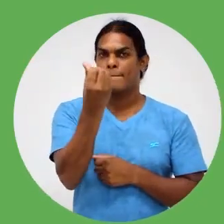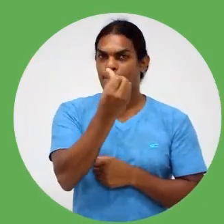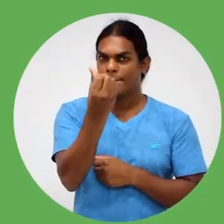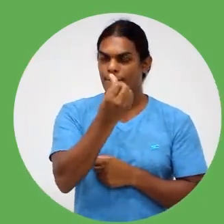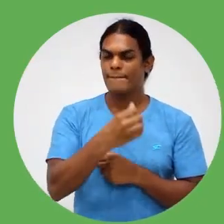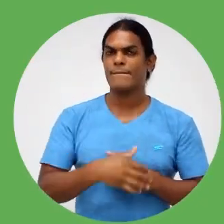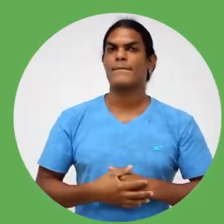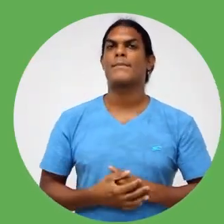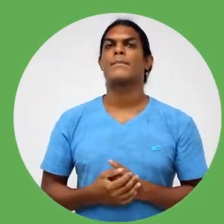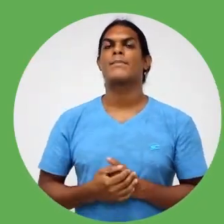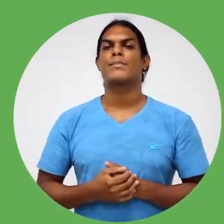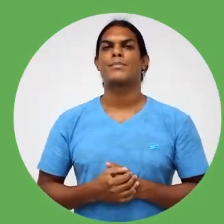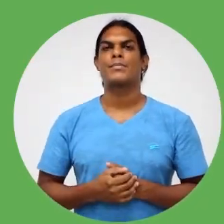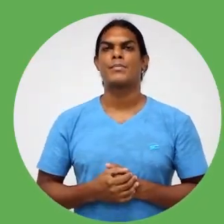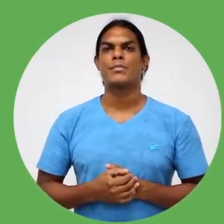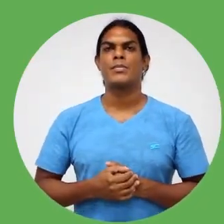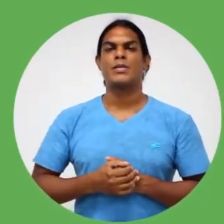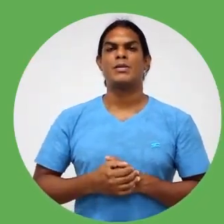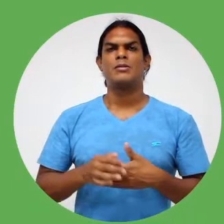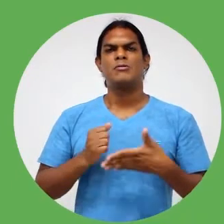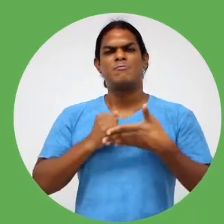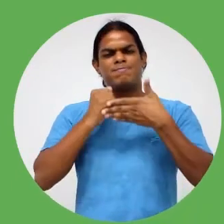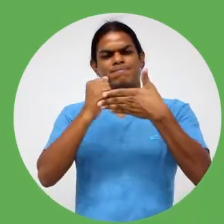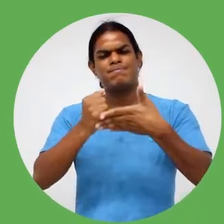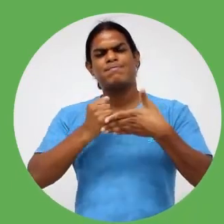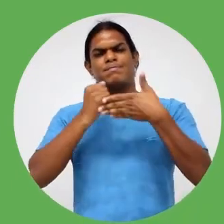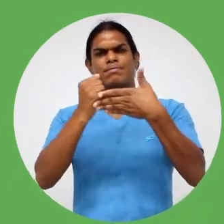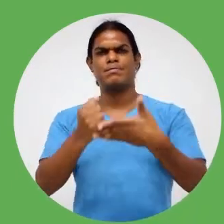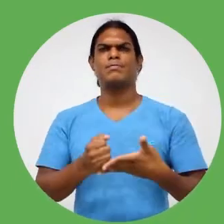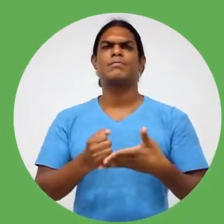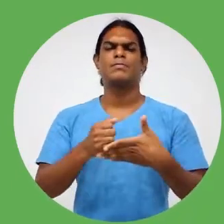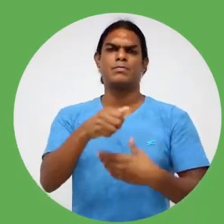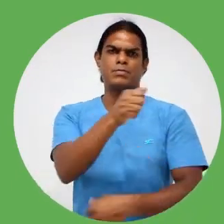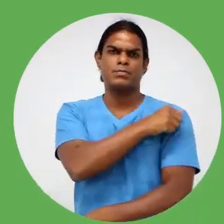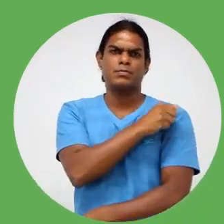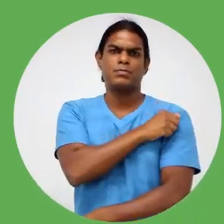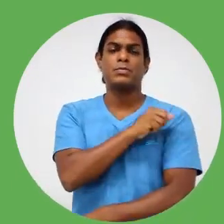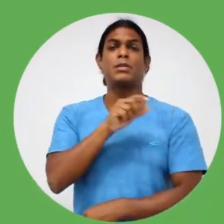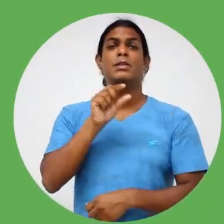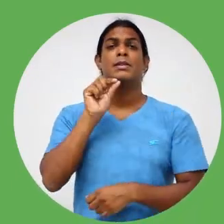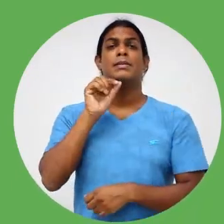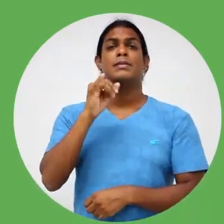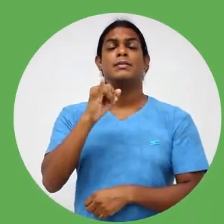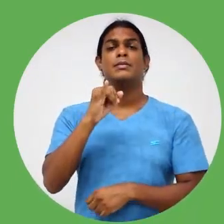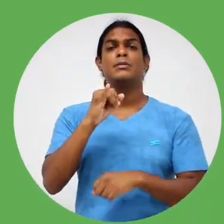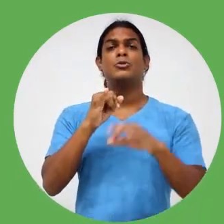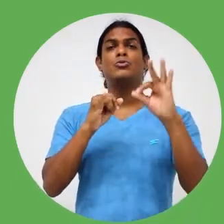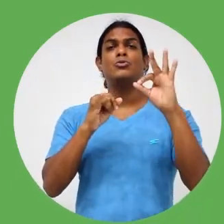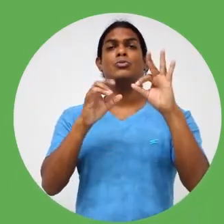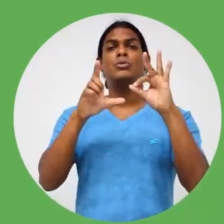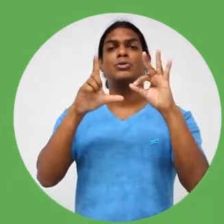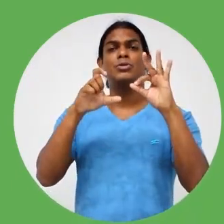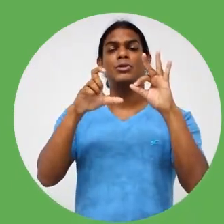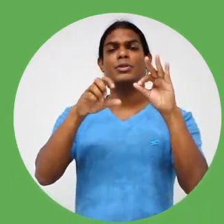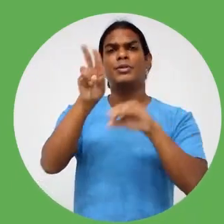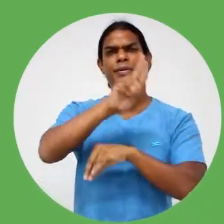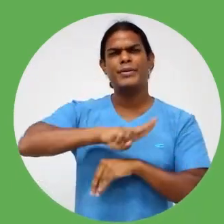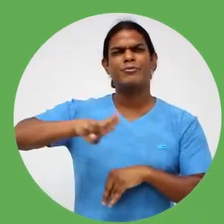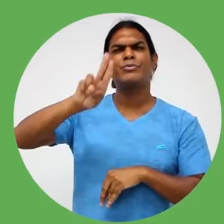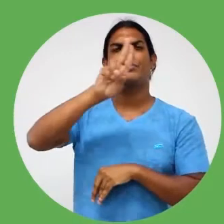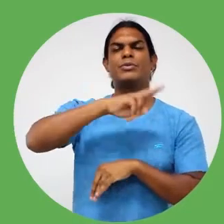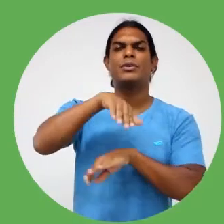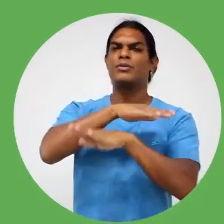seus alunos, né? Então, se o Instagram é uma plataforma predominantemente visitada pelos alunos, eu vou usar isso a meu